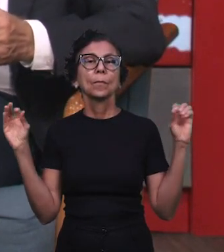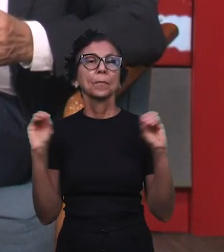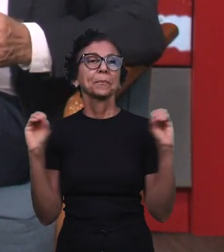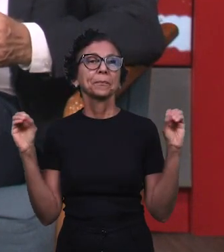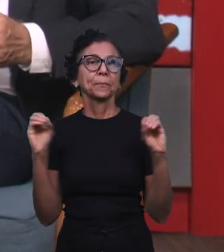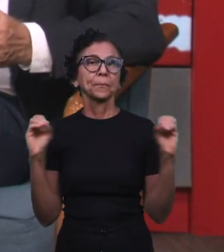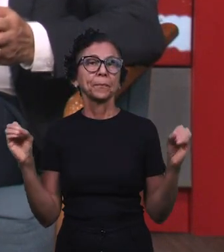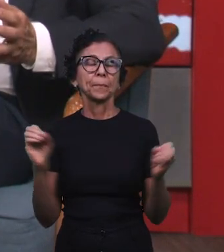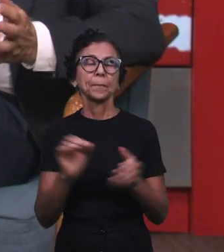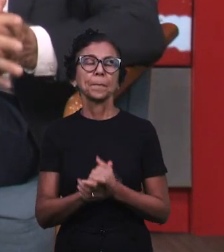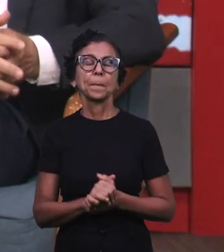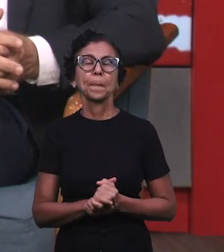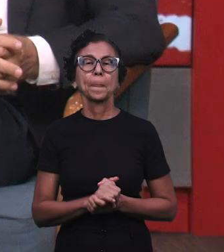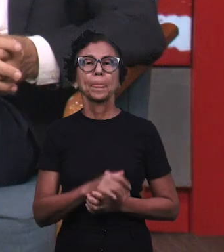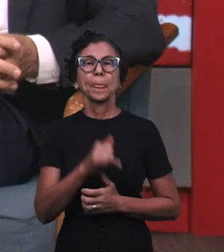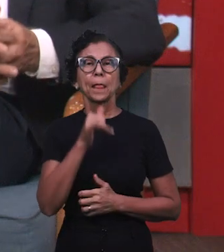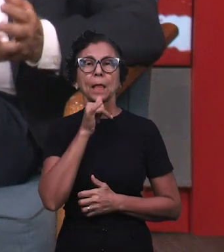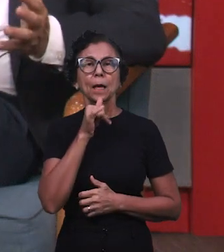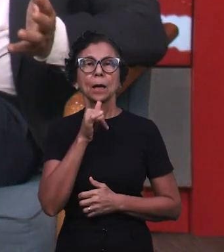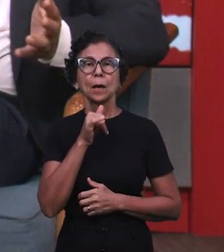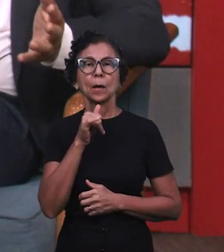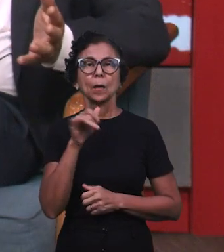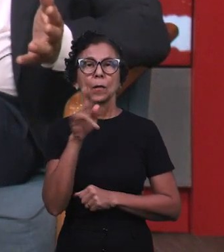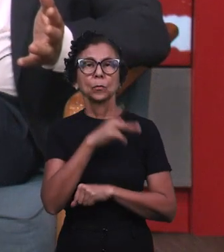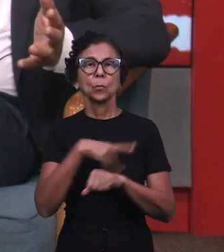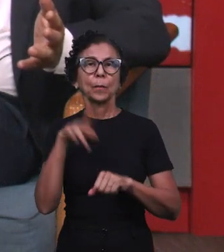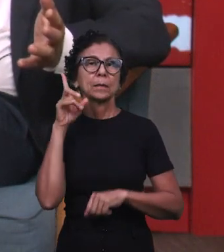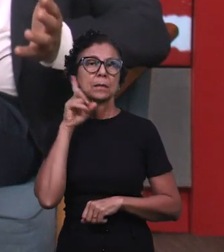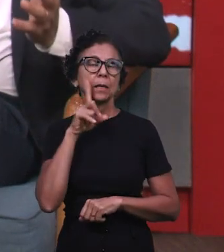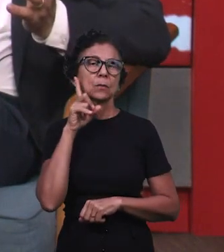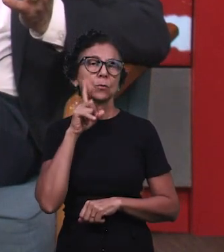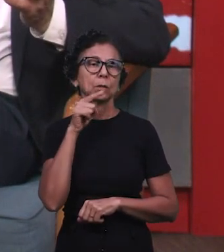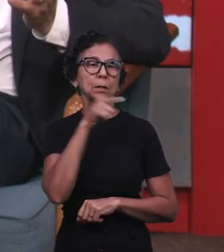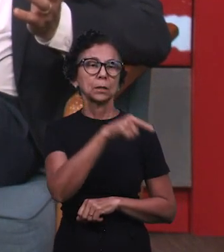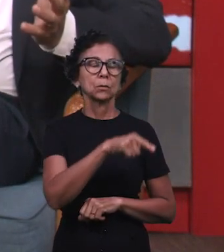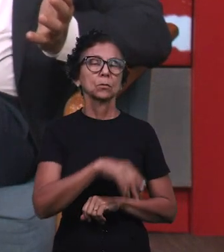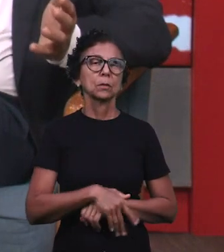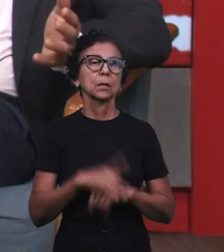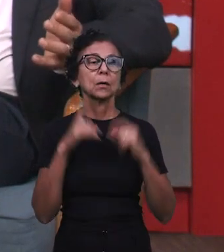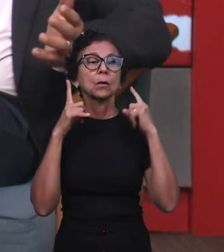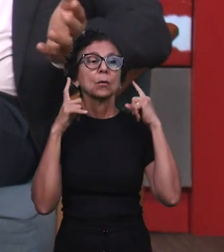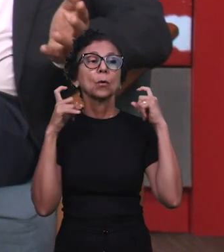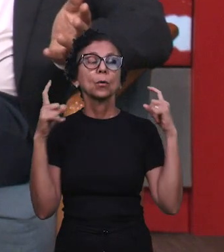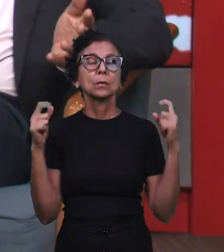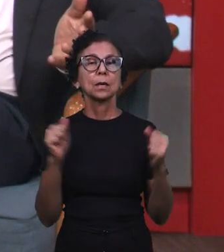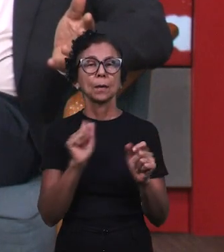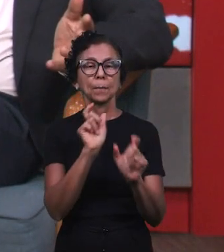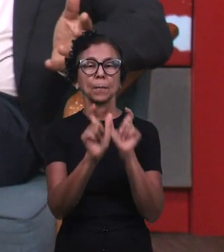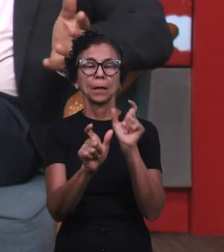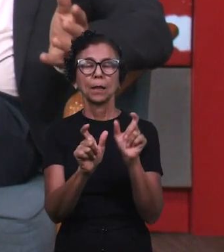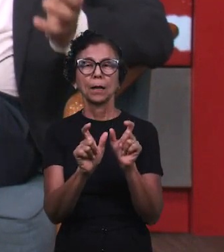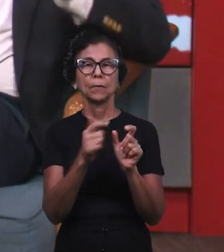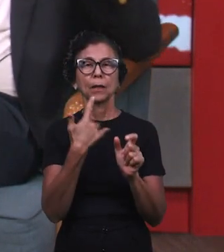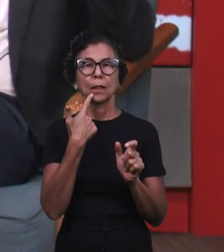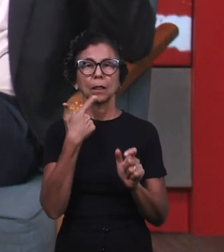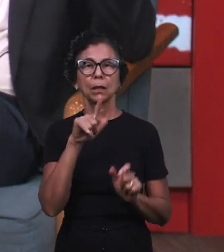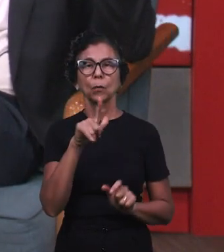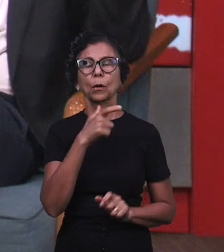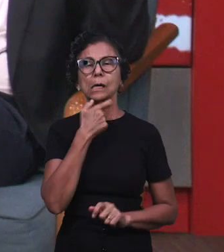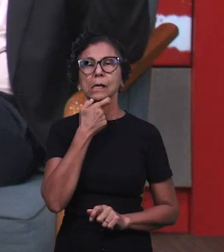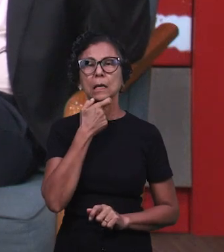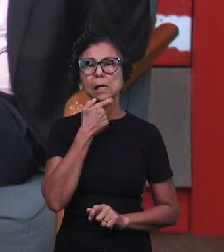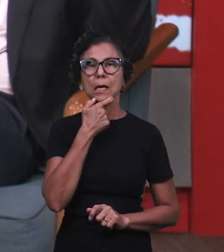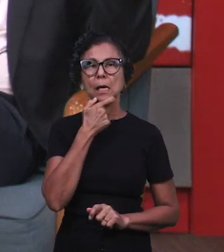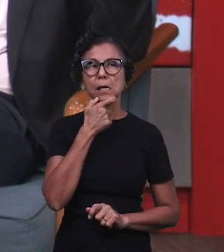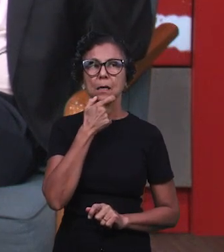criança, lá nos Estados Unidos, que som que ela vai ouvir? Ela vai ouvir palavras em inglês. Então, o